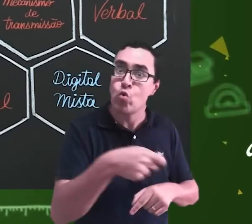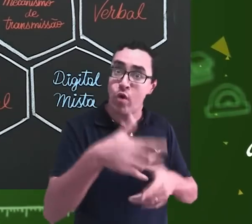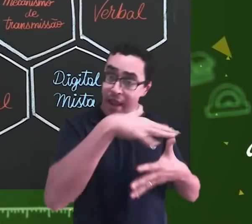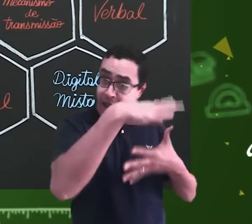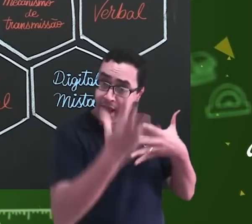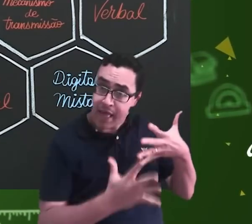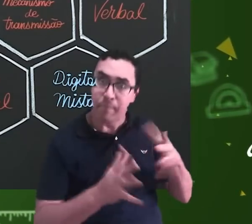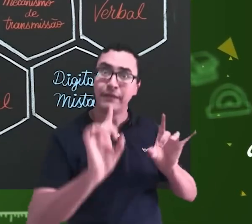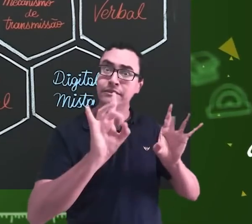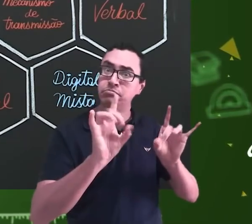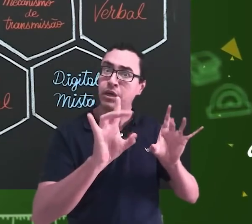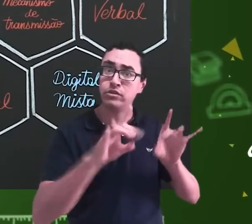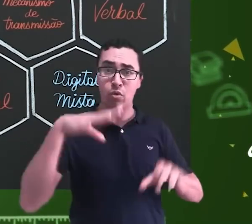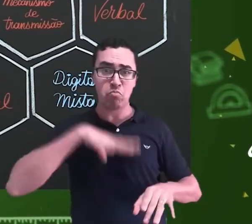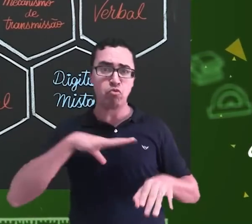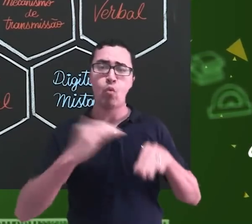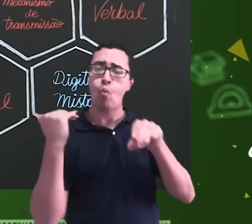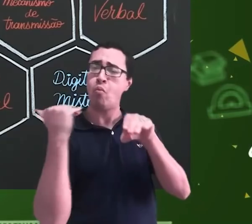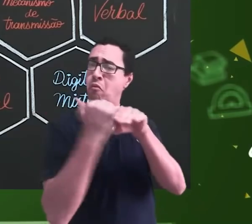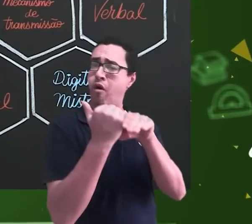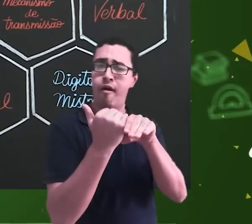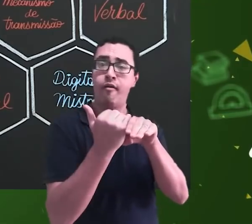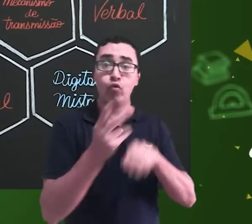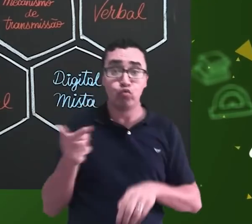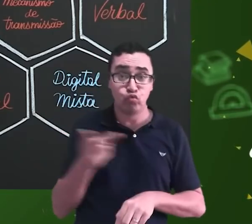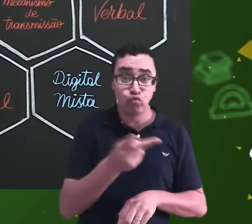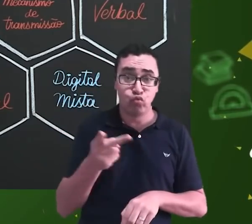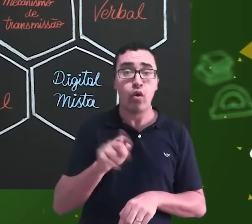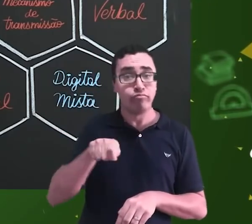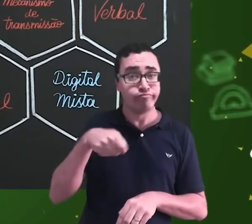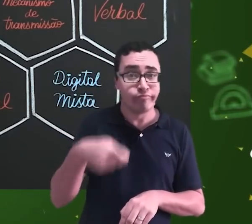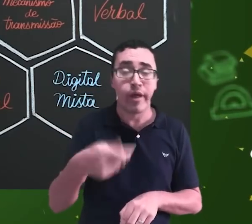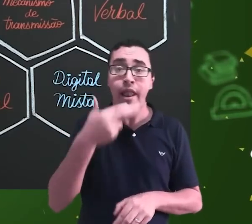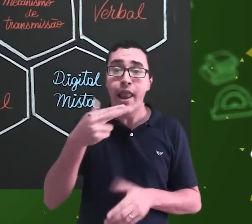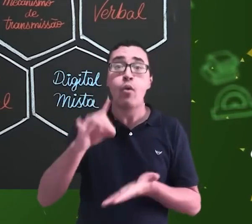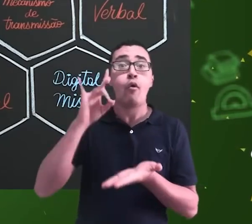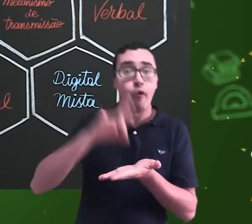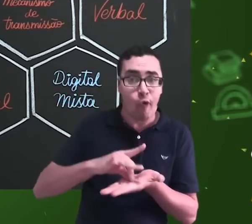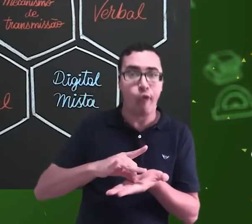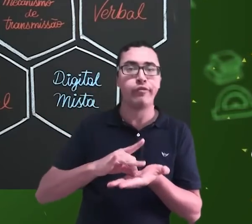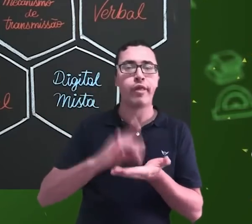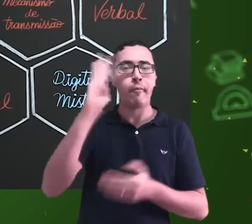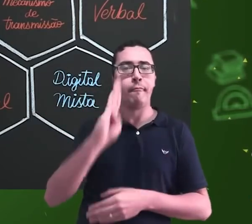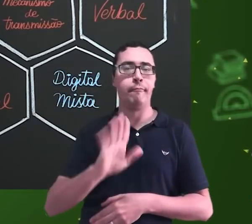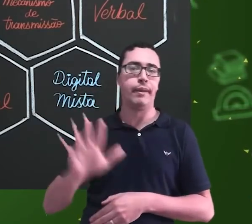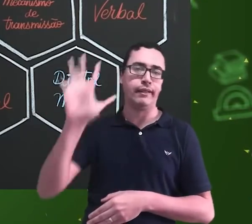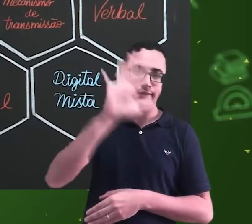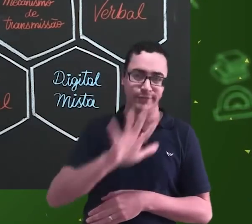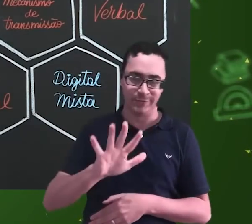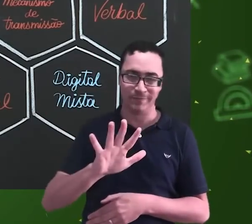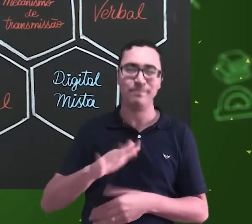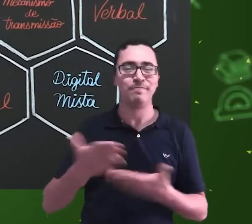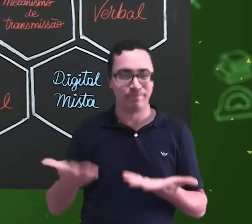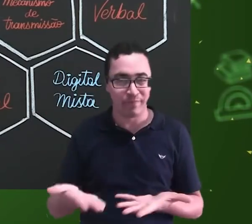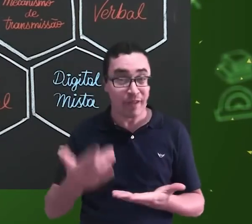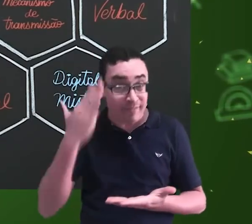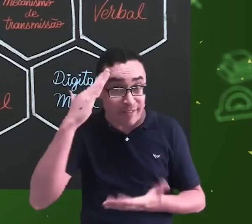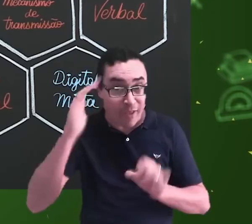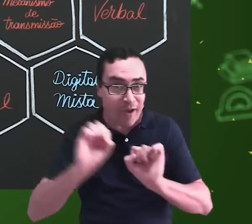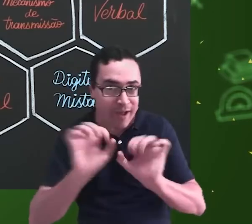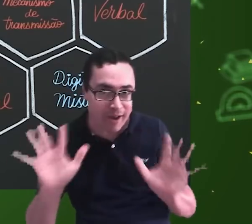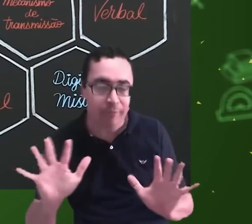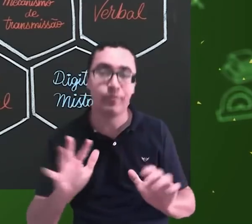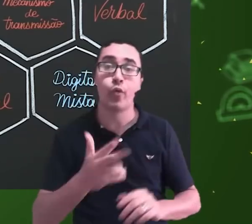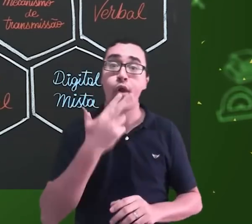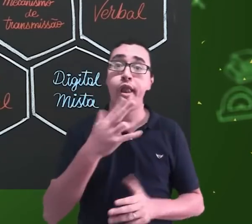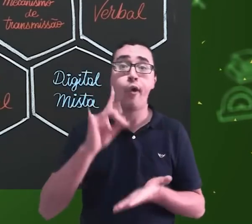língua portuguesa. Não por acaso que as duas são consideradas línguas oficiais da República Federativa do Brasil. Então, fica claro para você, nossa